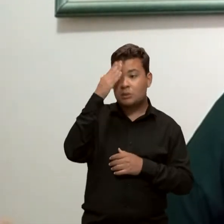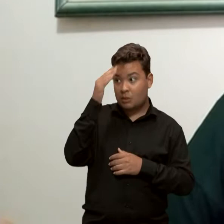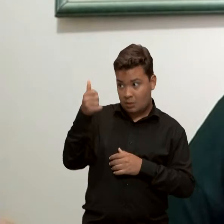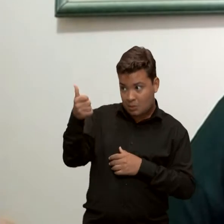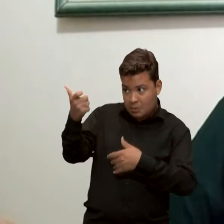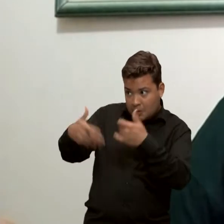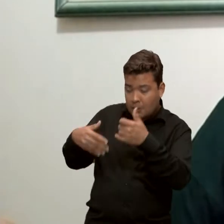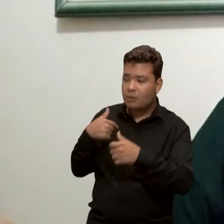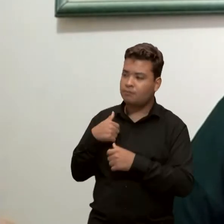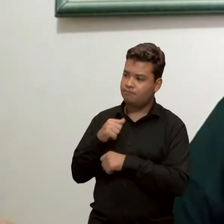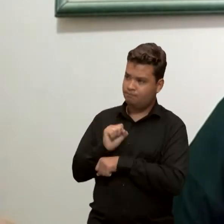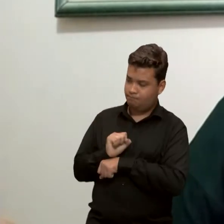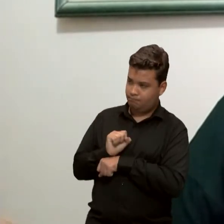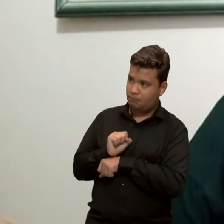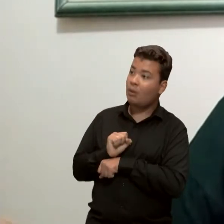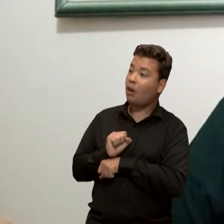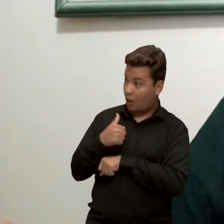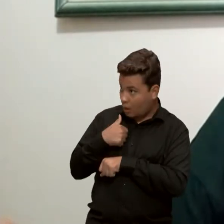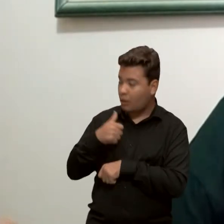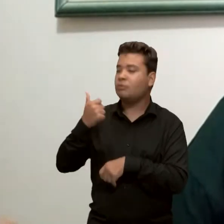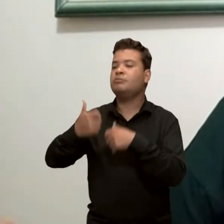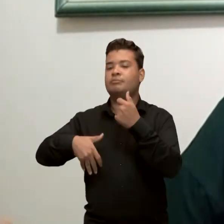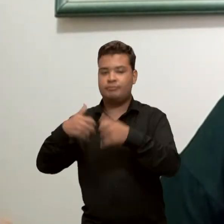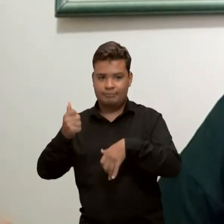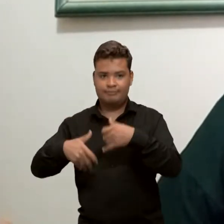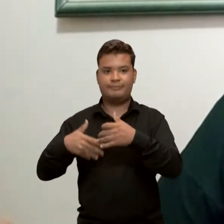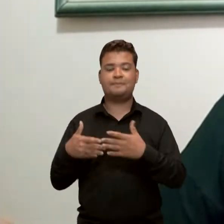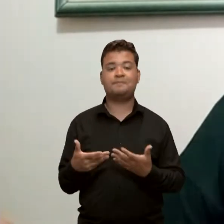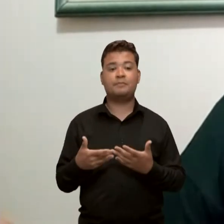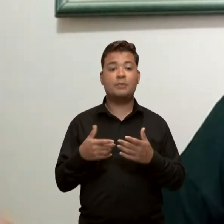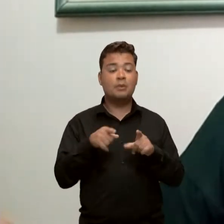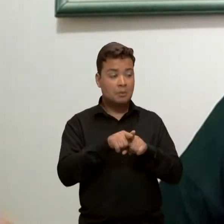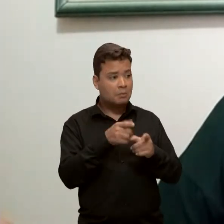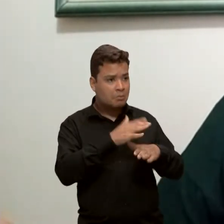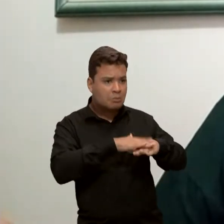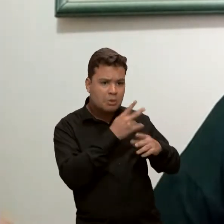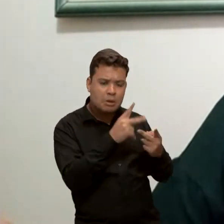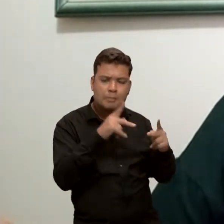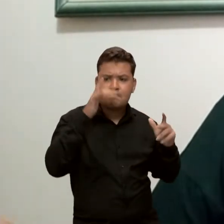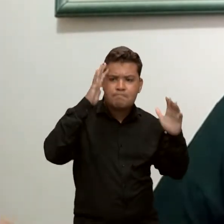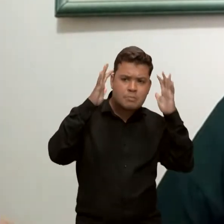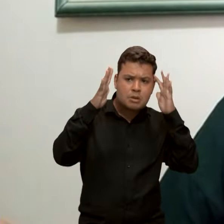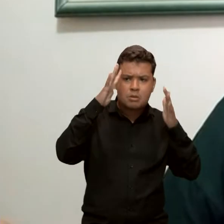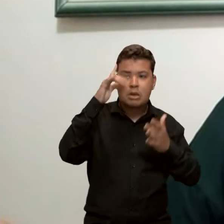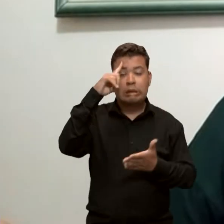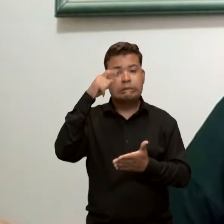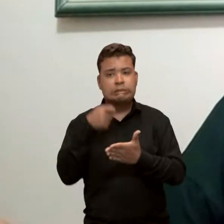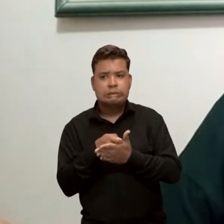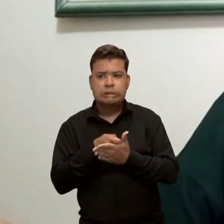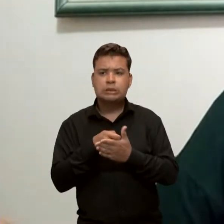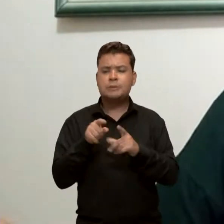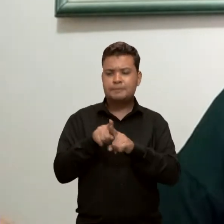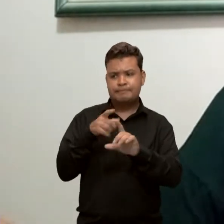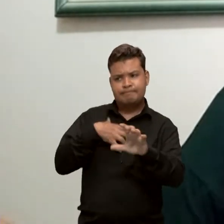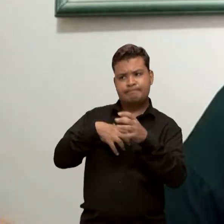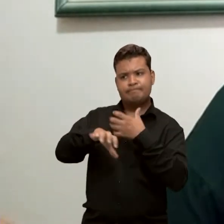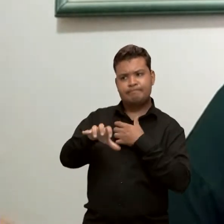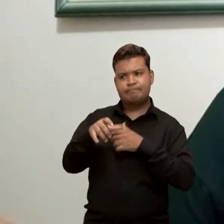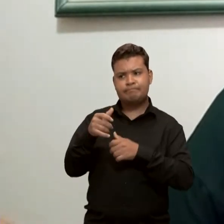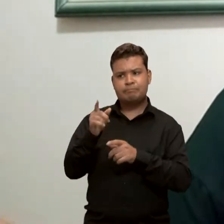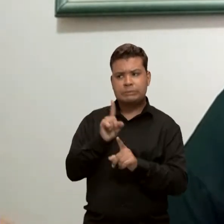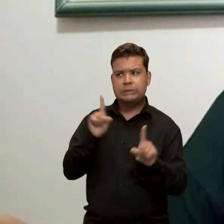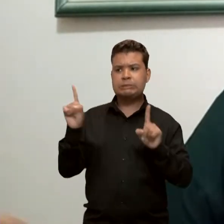outro, são convidadas a tomar decisões, são desafiadas a se colocar no lugar do outro, a respeitar o